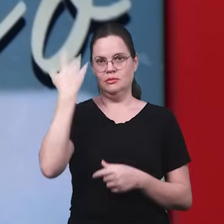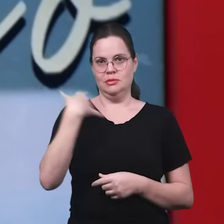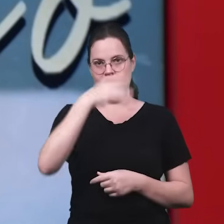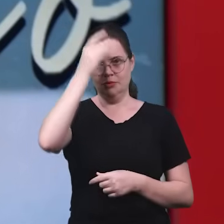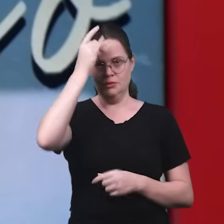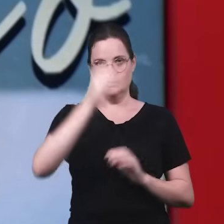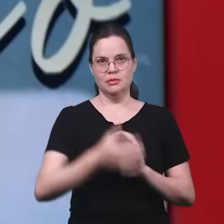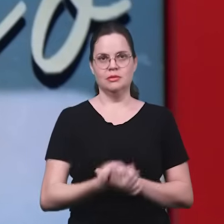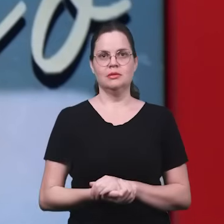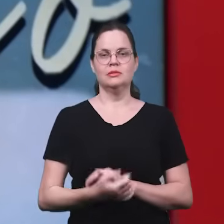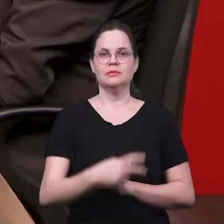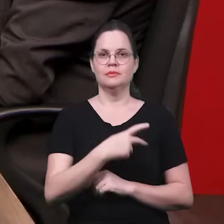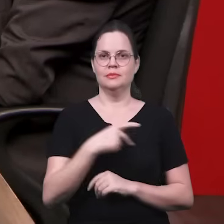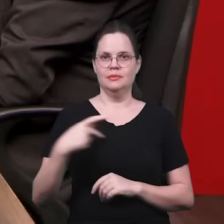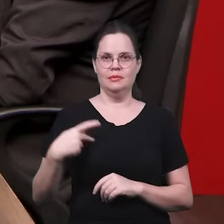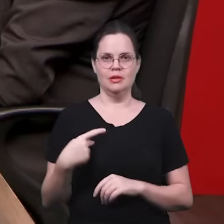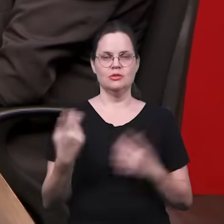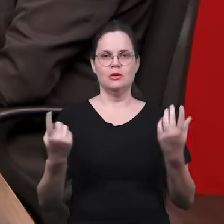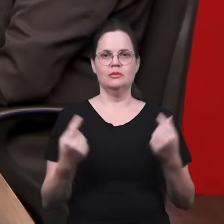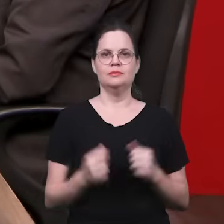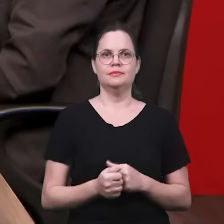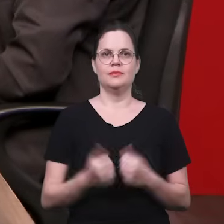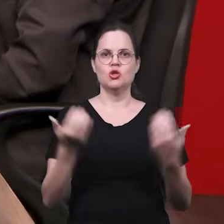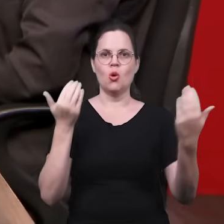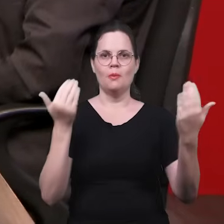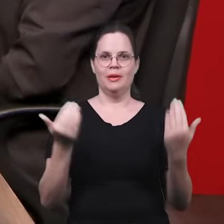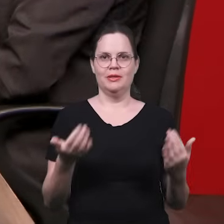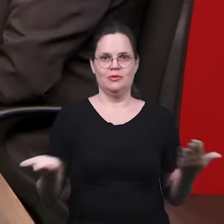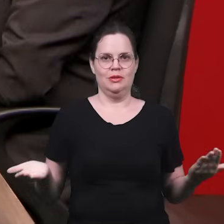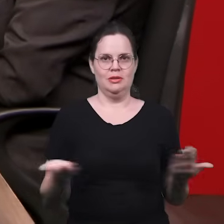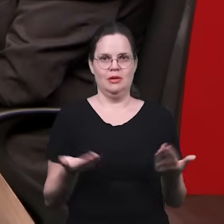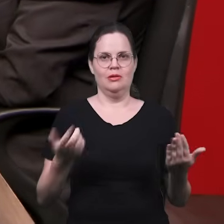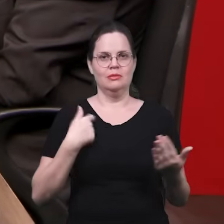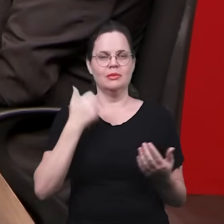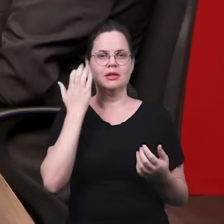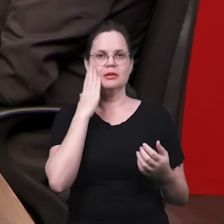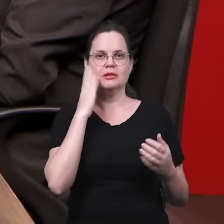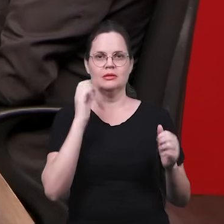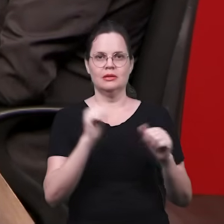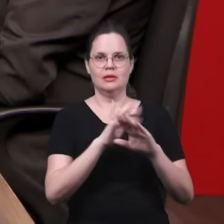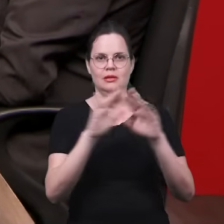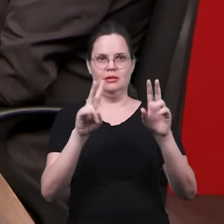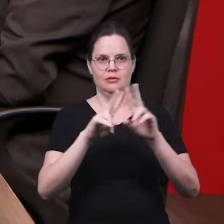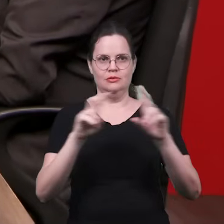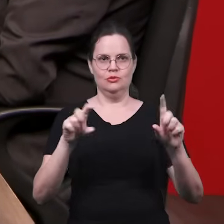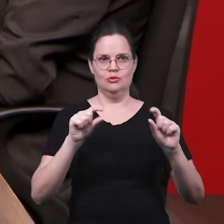Kleber, os contrapontos para nós deixarmos aqui mais claro aqui